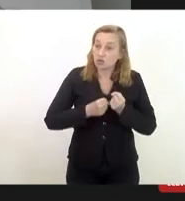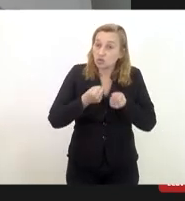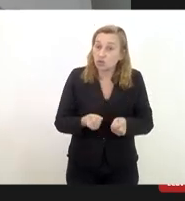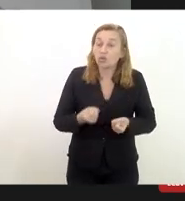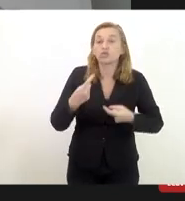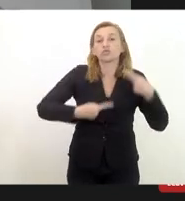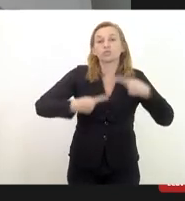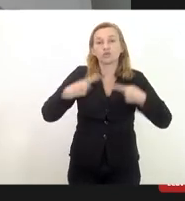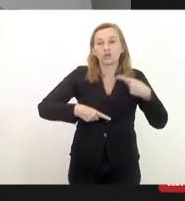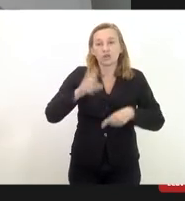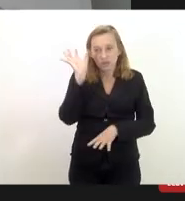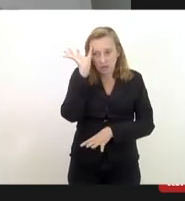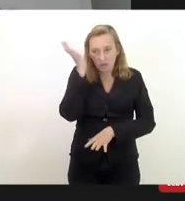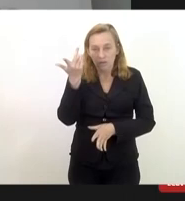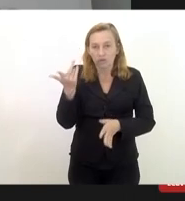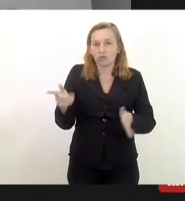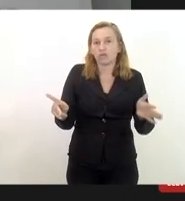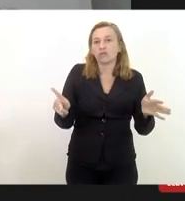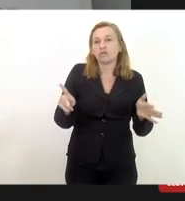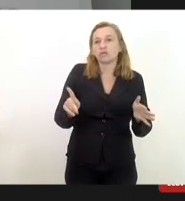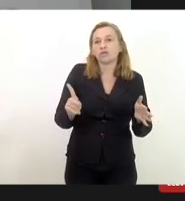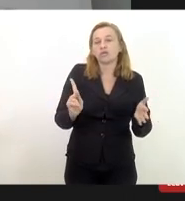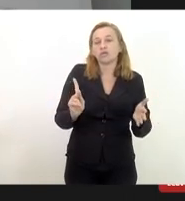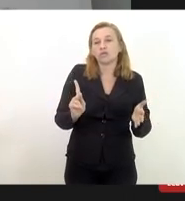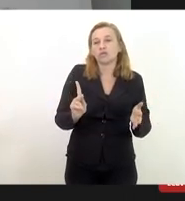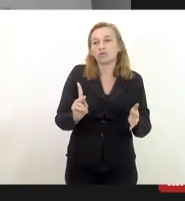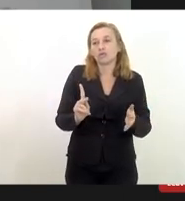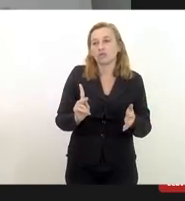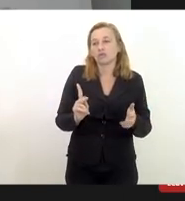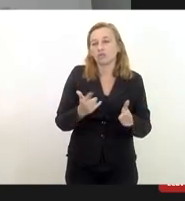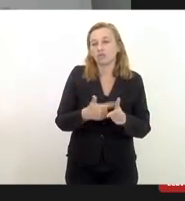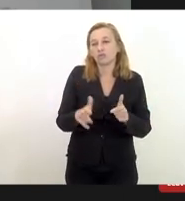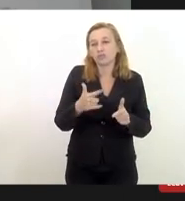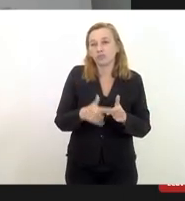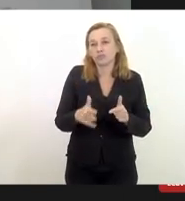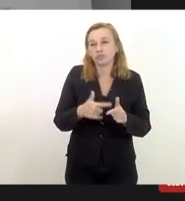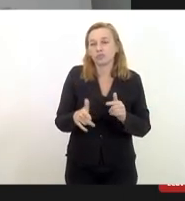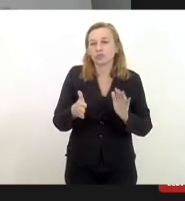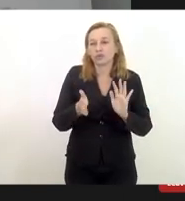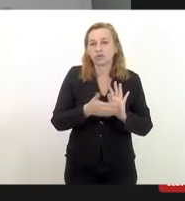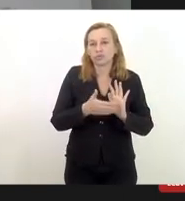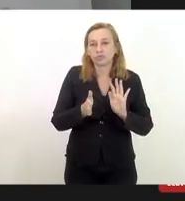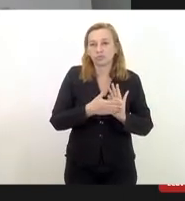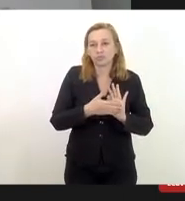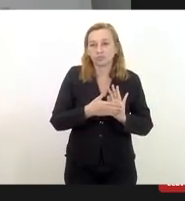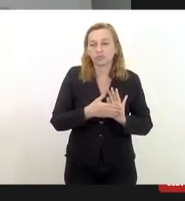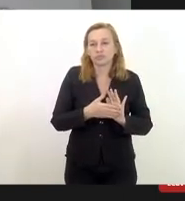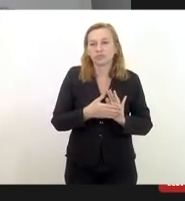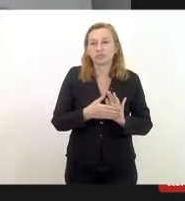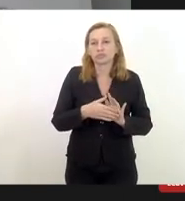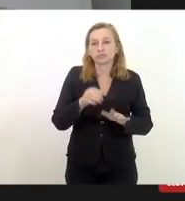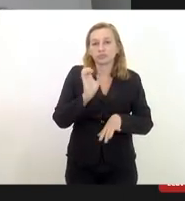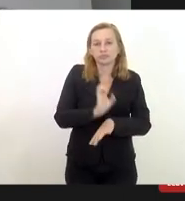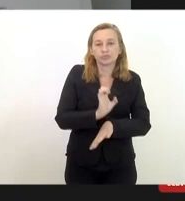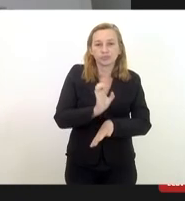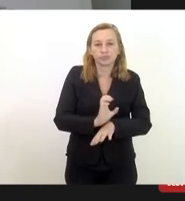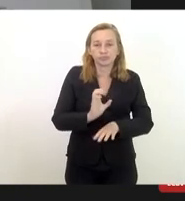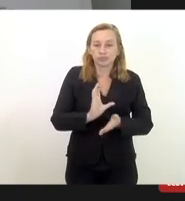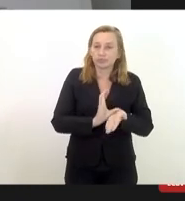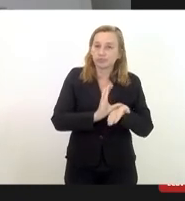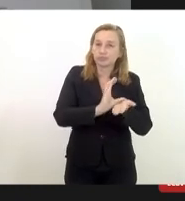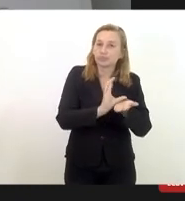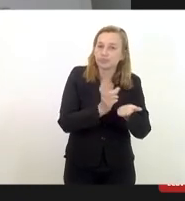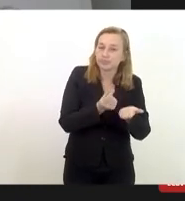na solução desse problema. A proposta deveria que o Estado investisse em